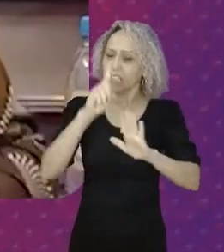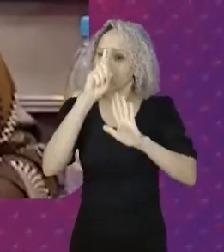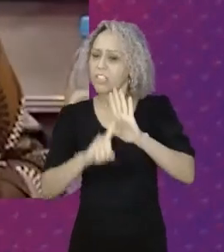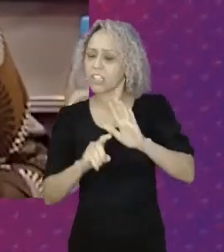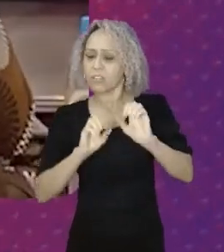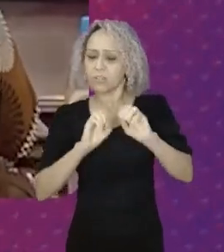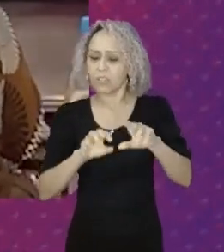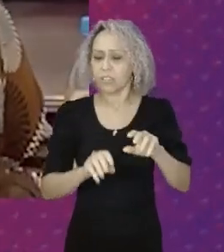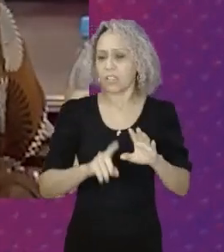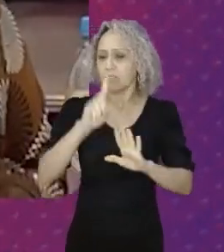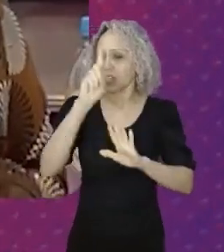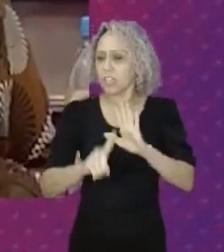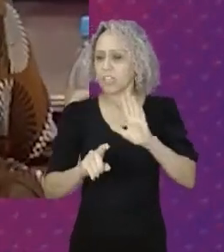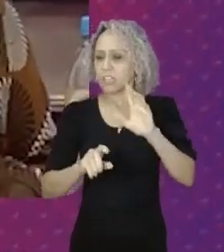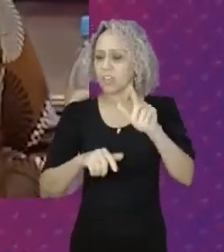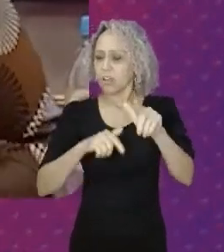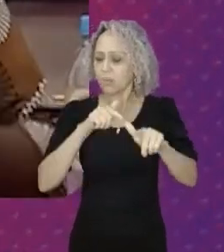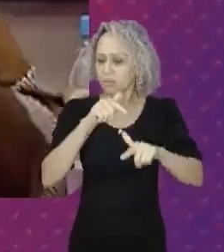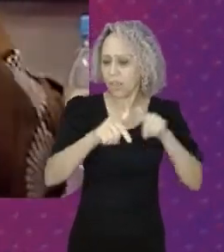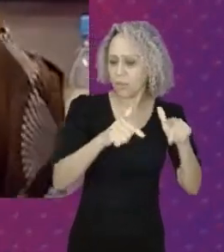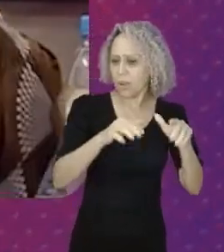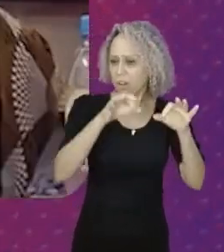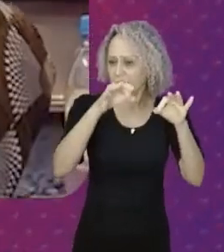ao trabalho decente,